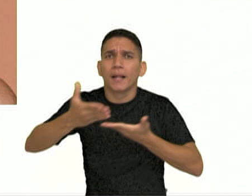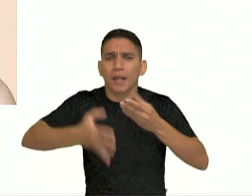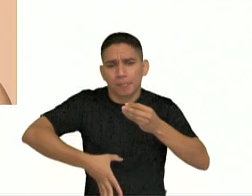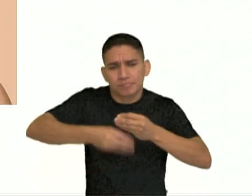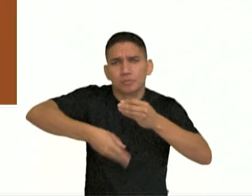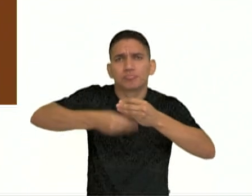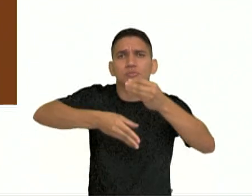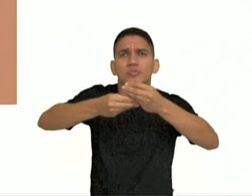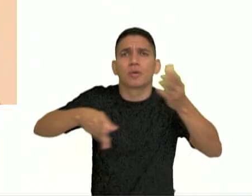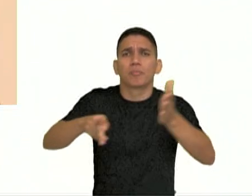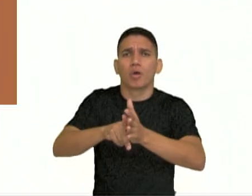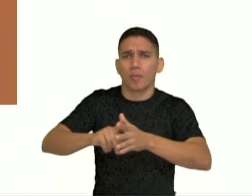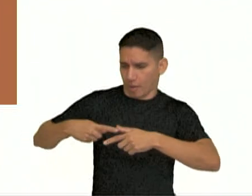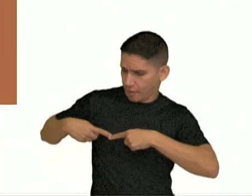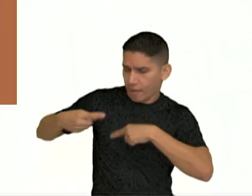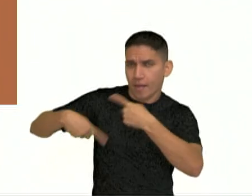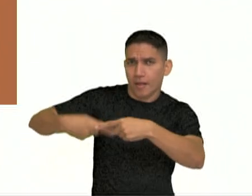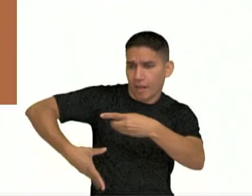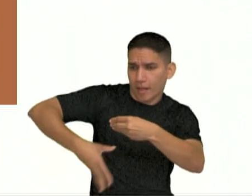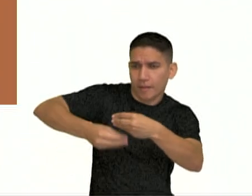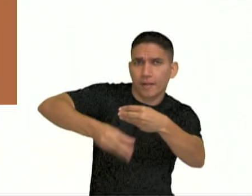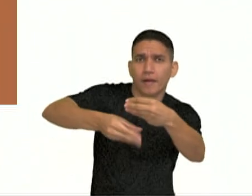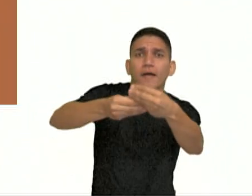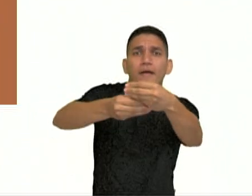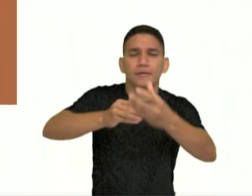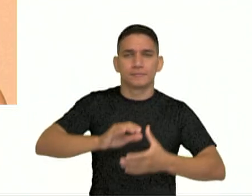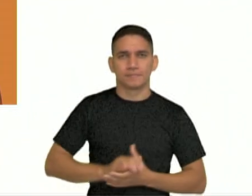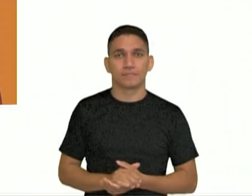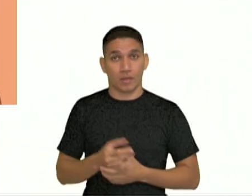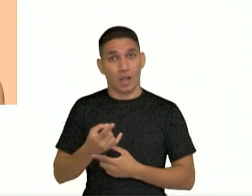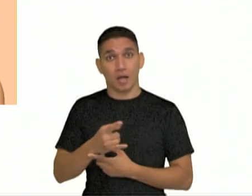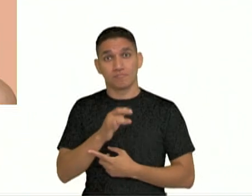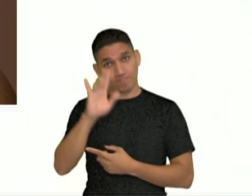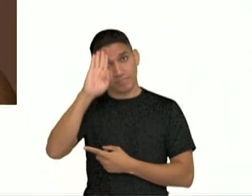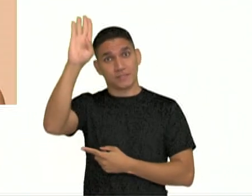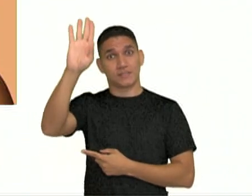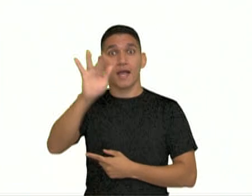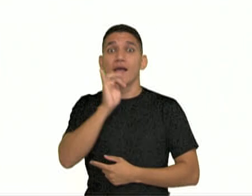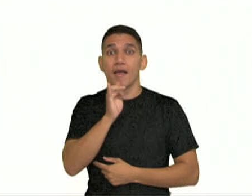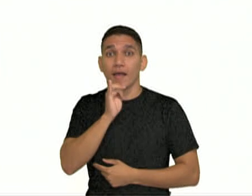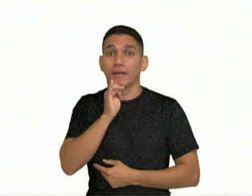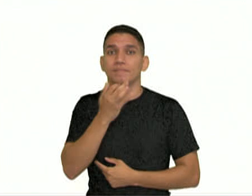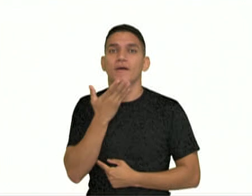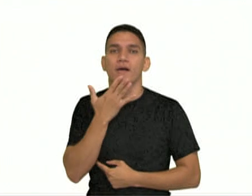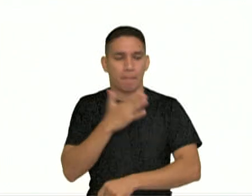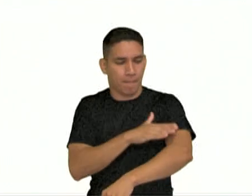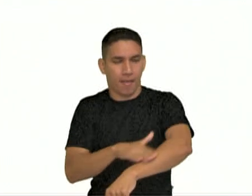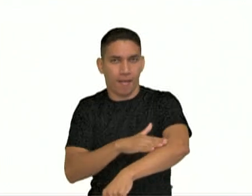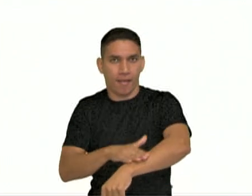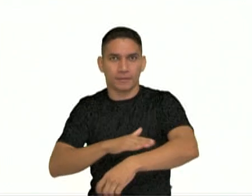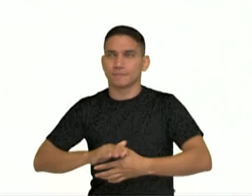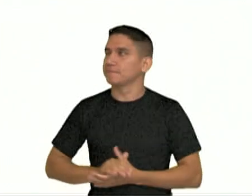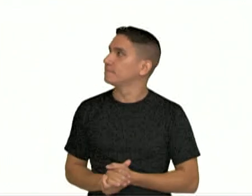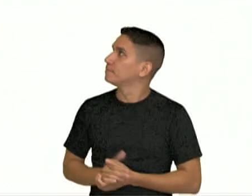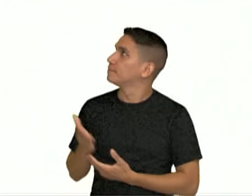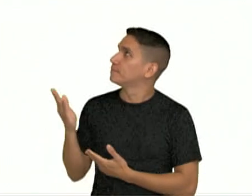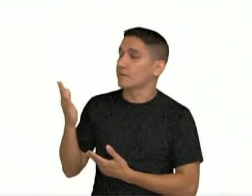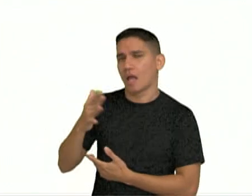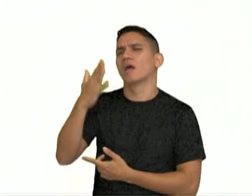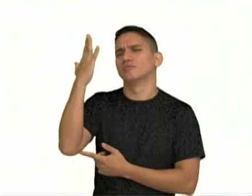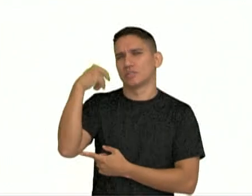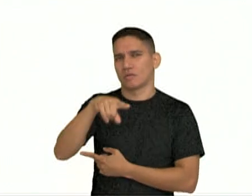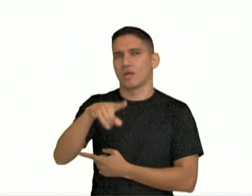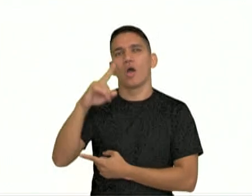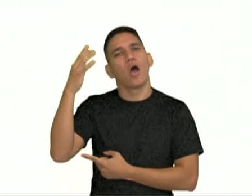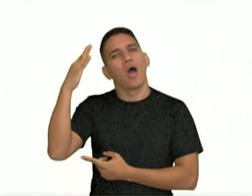de herança quantitativa. E aqui está o principal exemplo, né? A cor de pele. No Eu Sei Que Você Sabe de hoje,